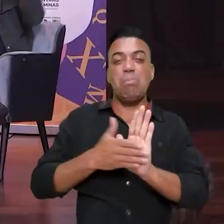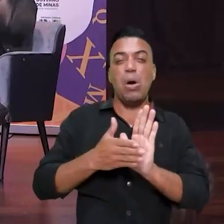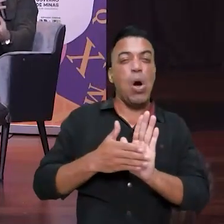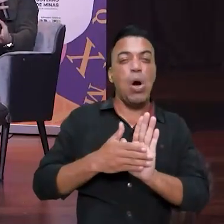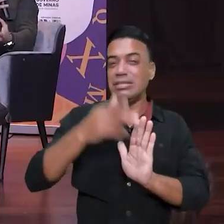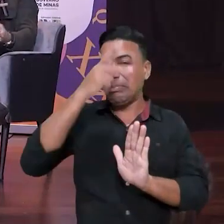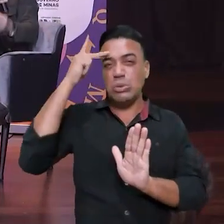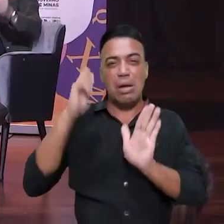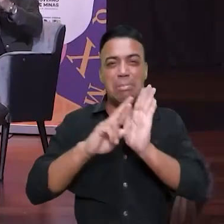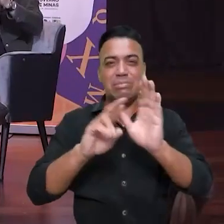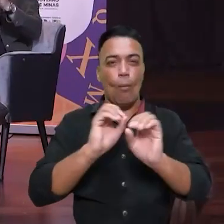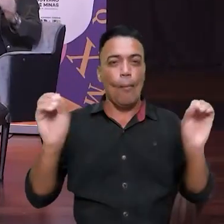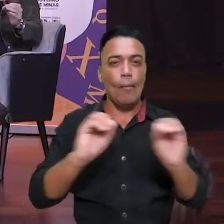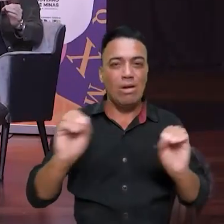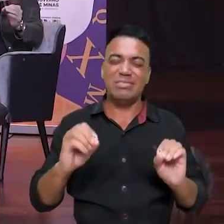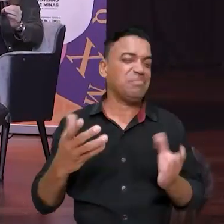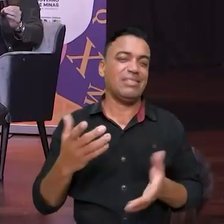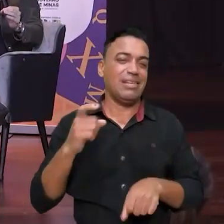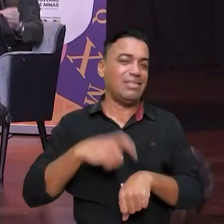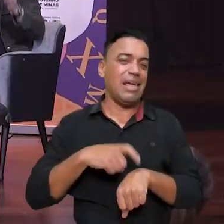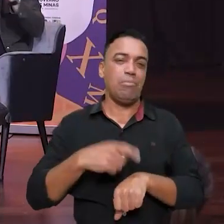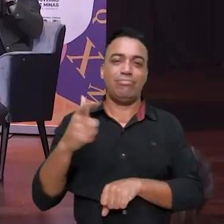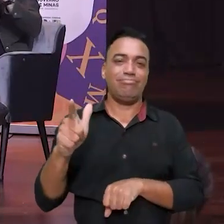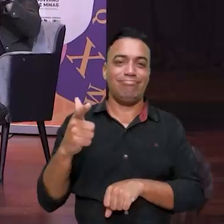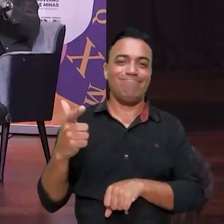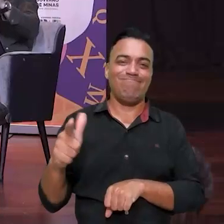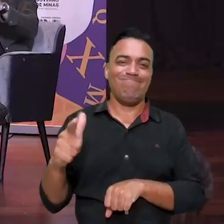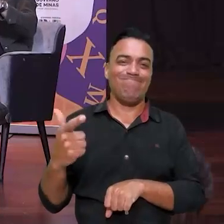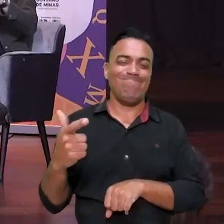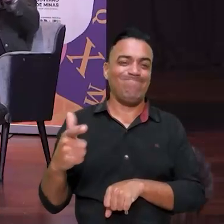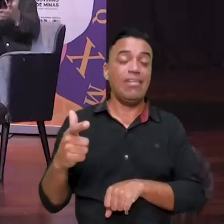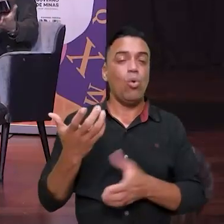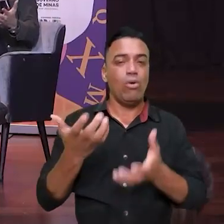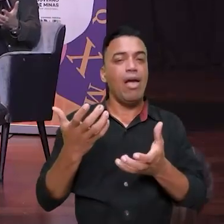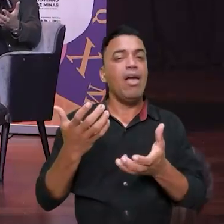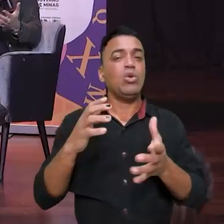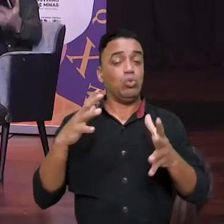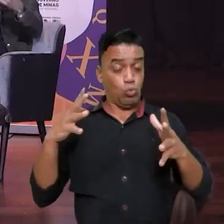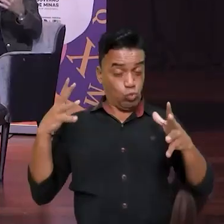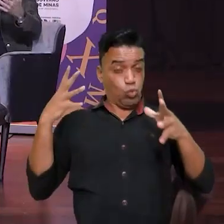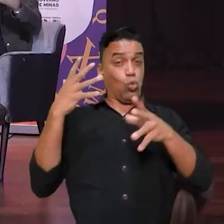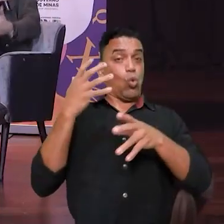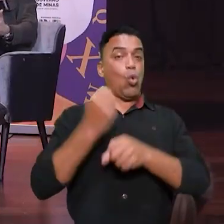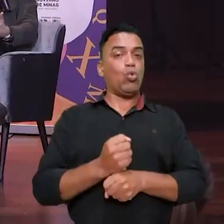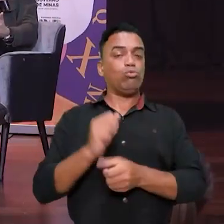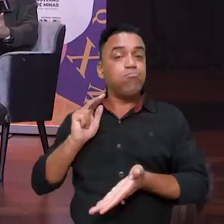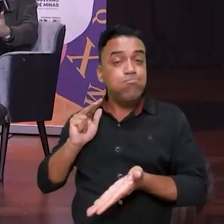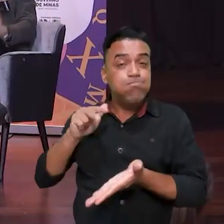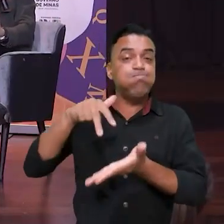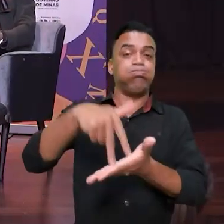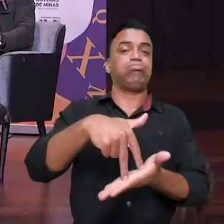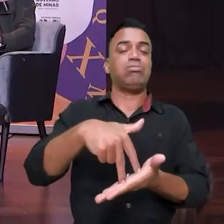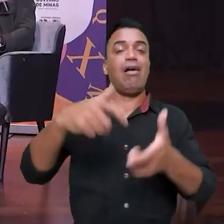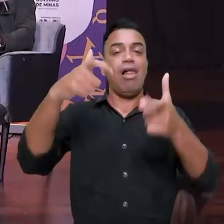trabalhar com gente que não me representa, não tenho tempo para isso. Eu quero ser inteiro, e inteiro nesse lugar,